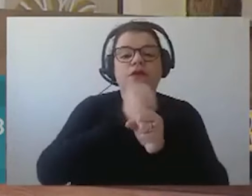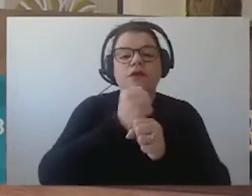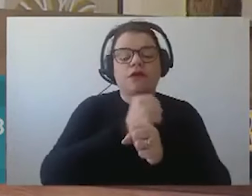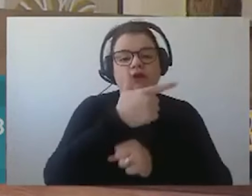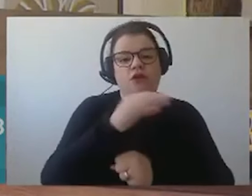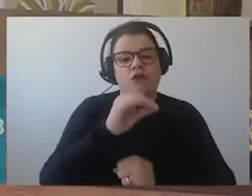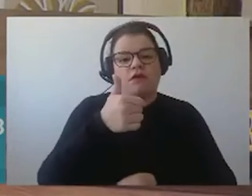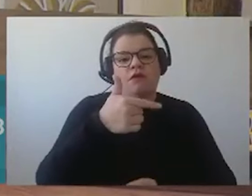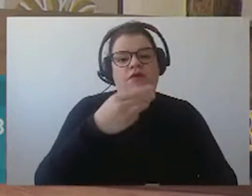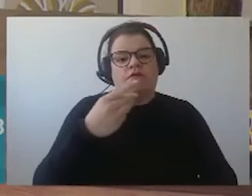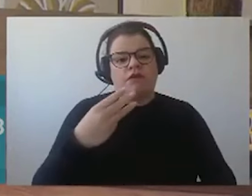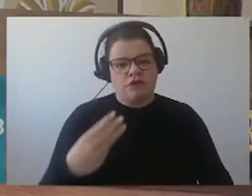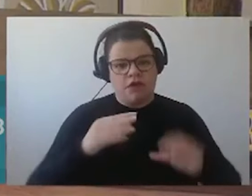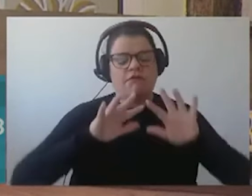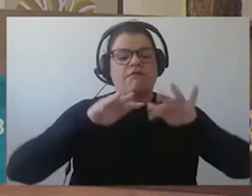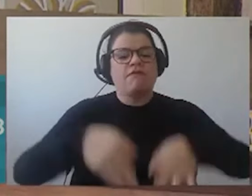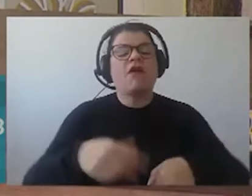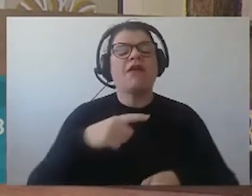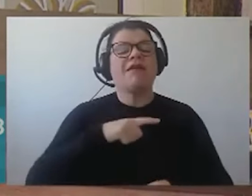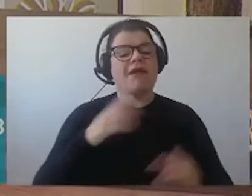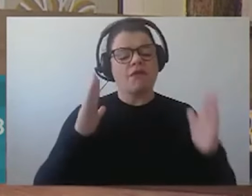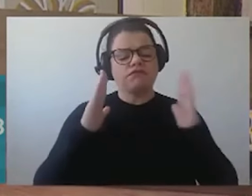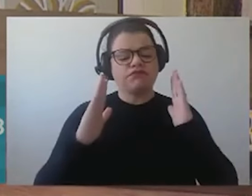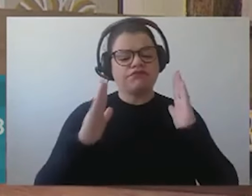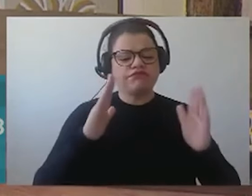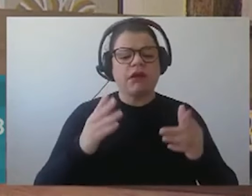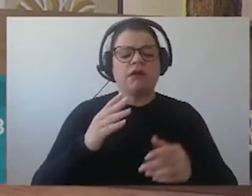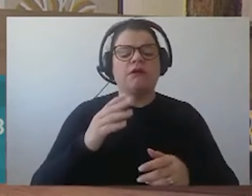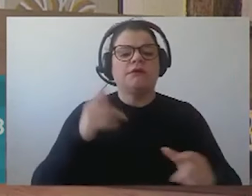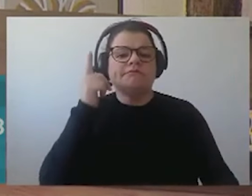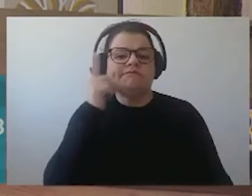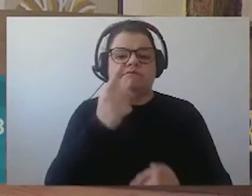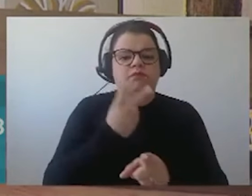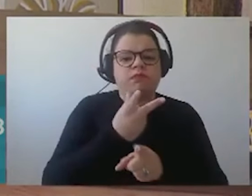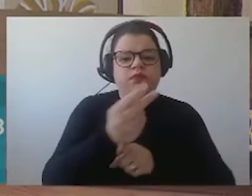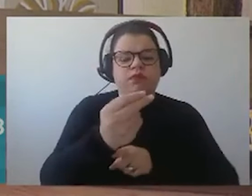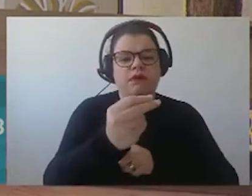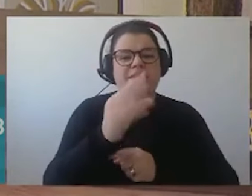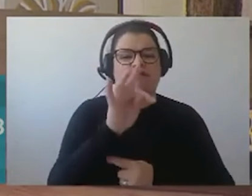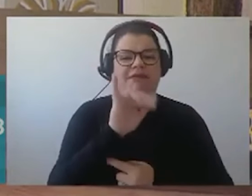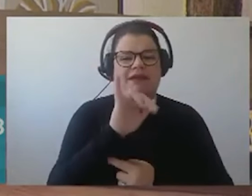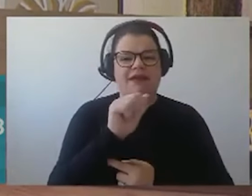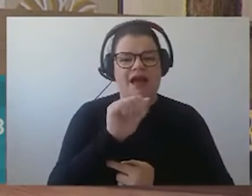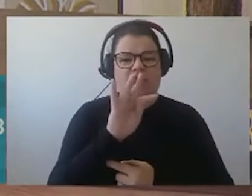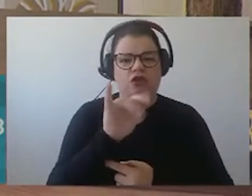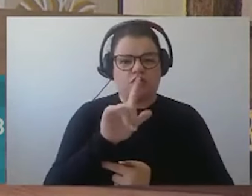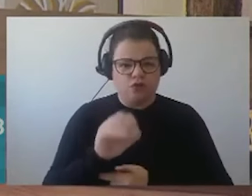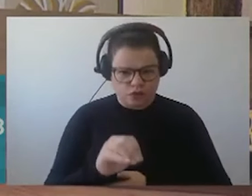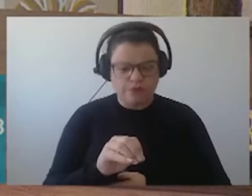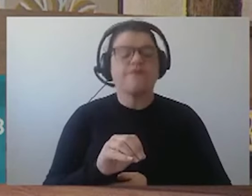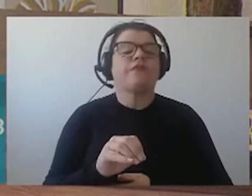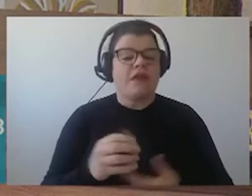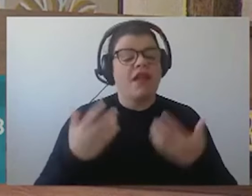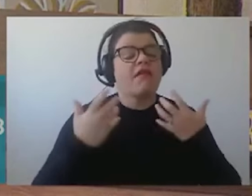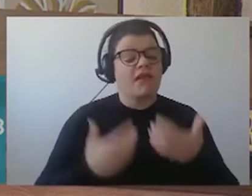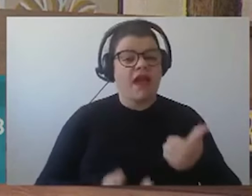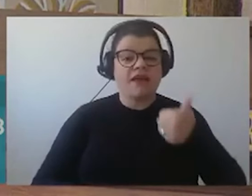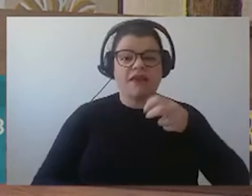top 60 no ranking mundial de triatlon, obter posição entre os 15 primeiros colocados